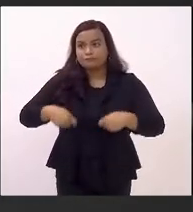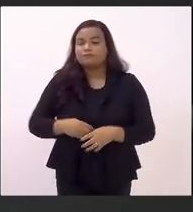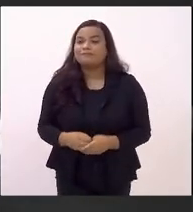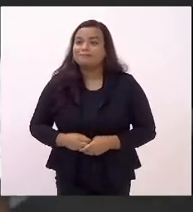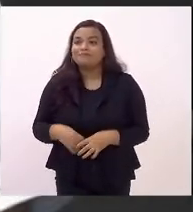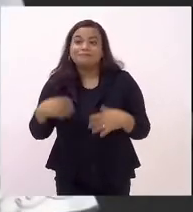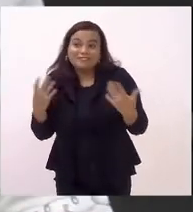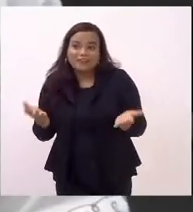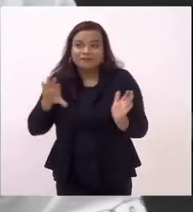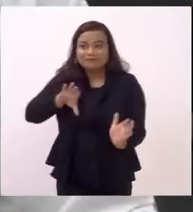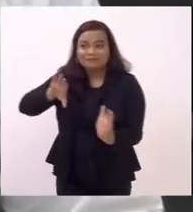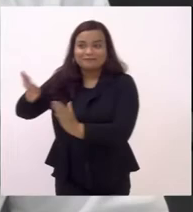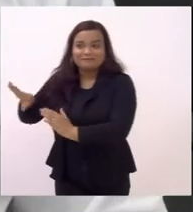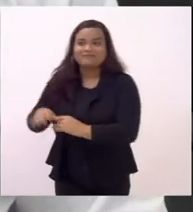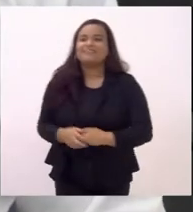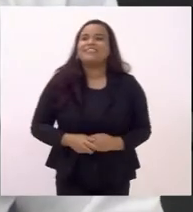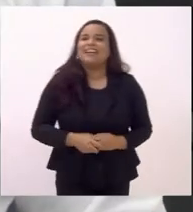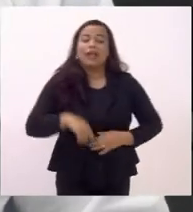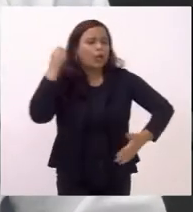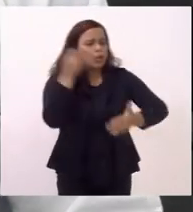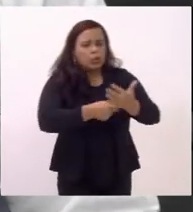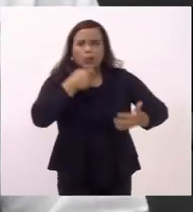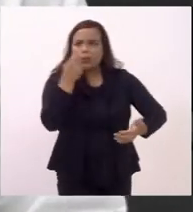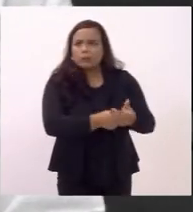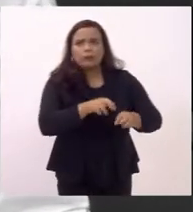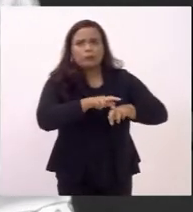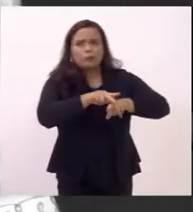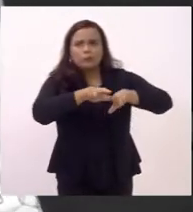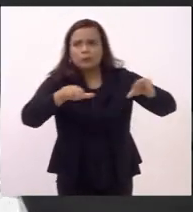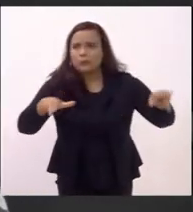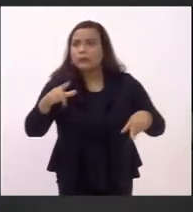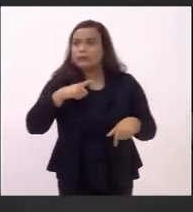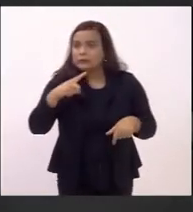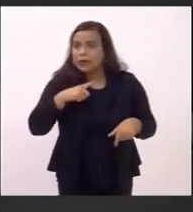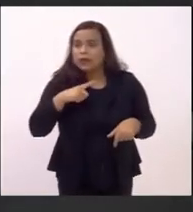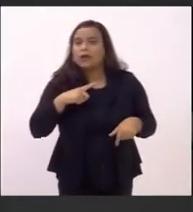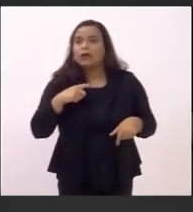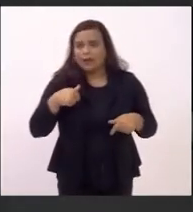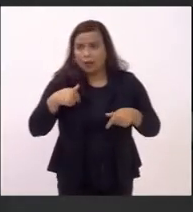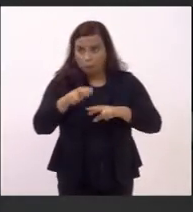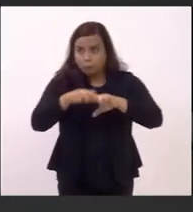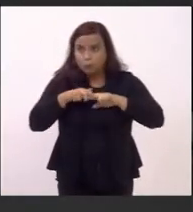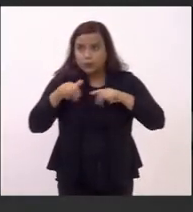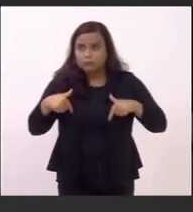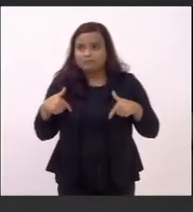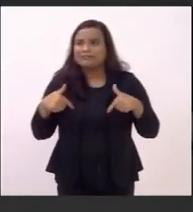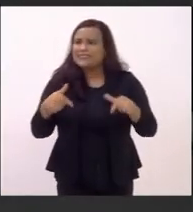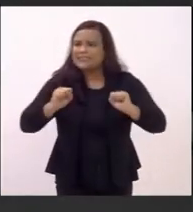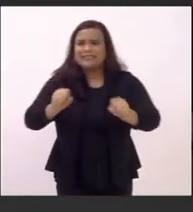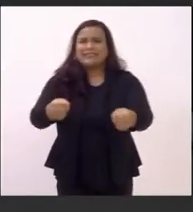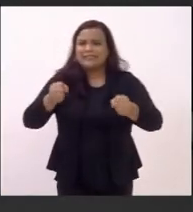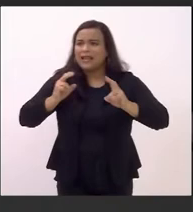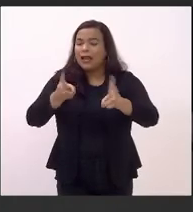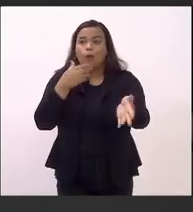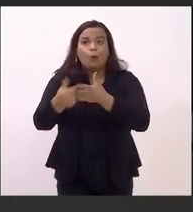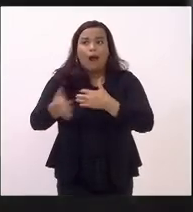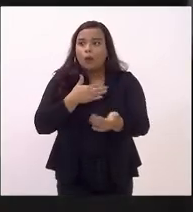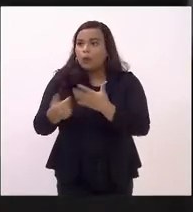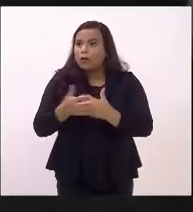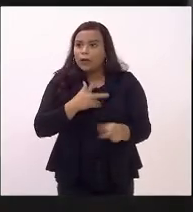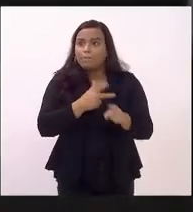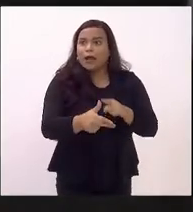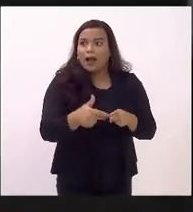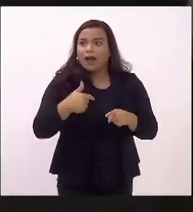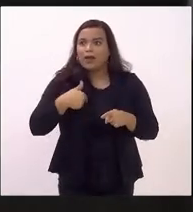Bom, nessas lutas todas que eu travei, que nós temos travado, conjunto, por isso que eu dedico sempre que qualquer conquista, qualquer reconhecimento,